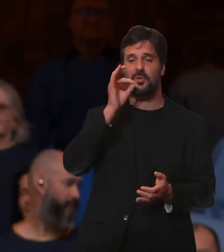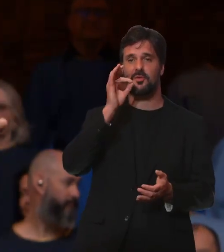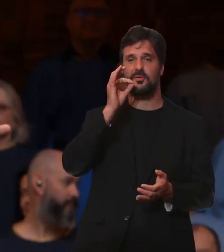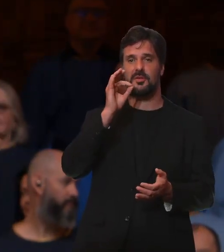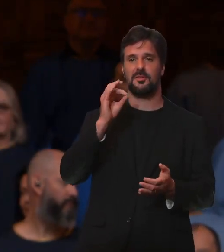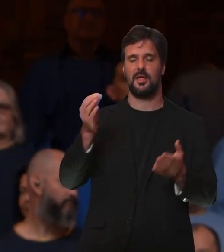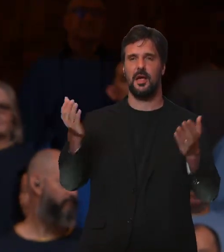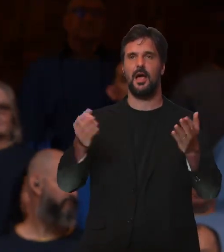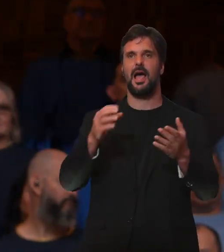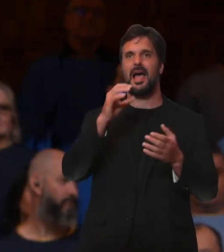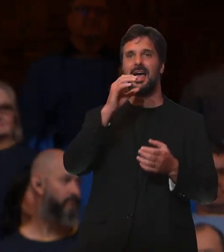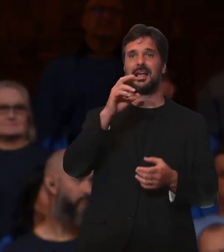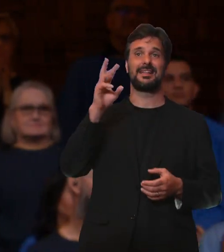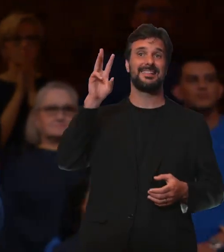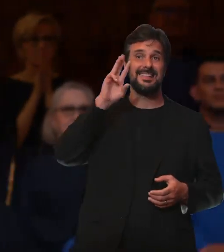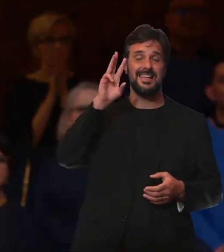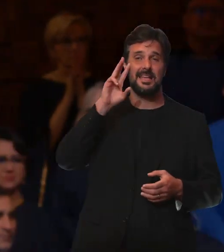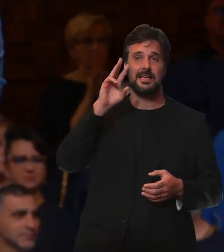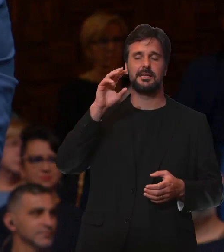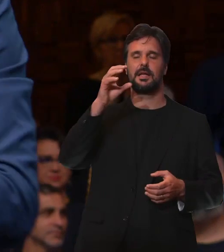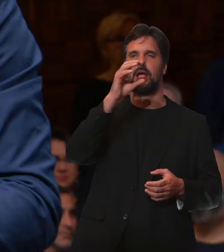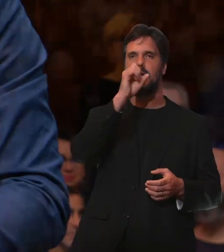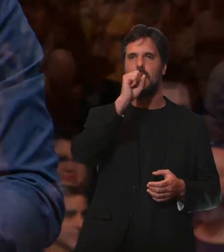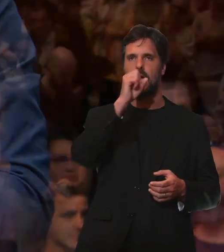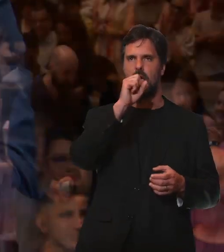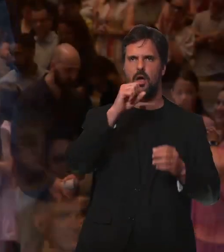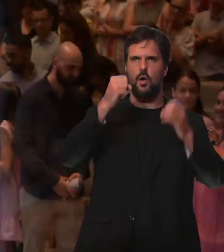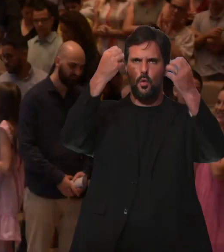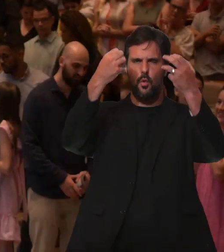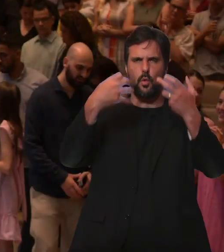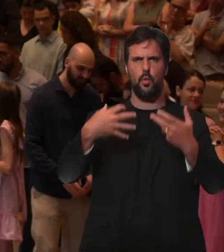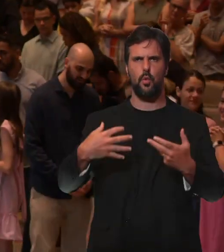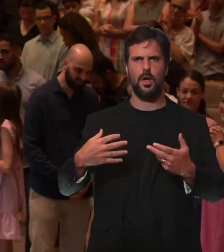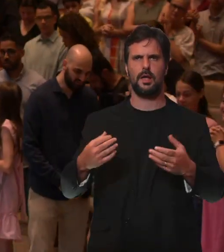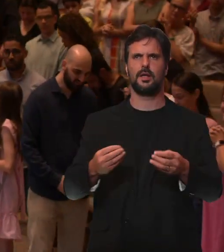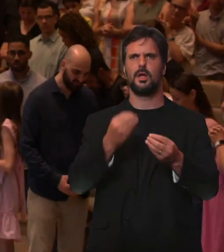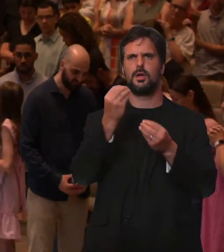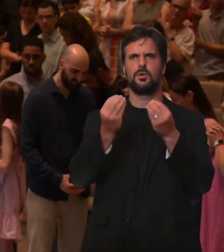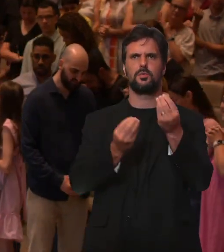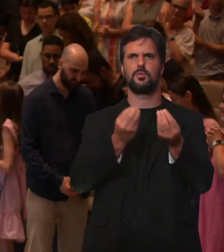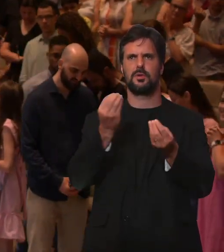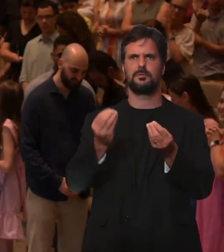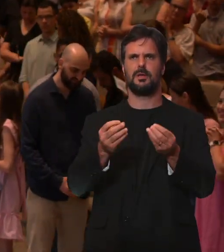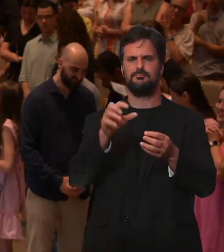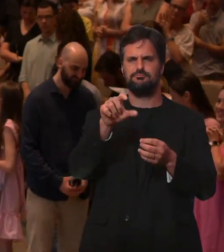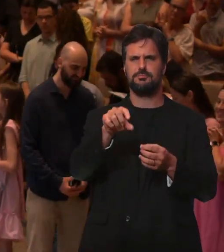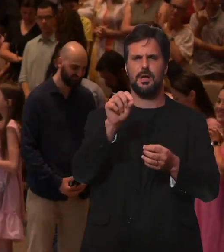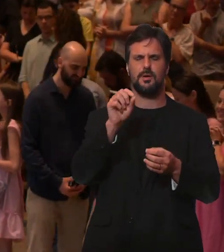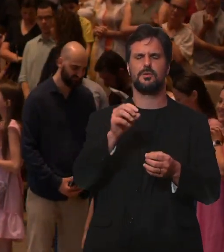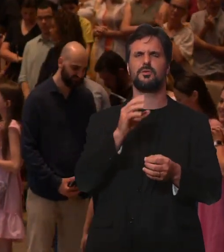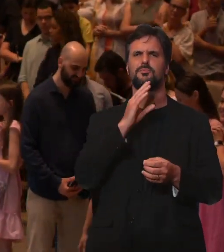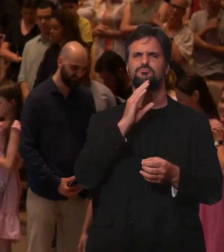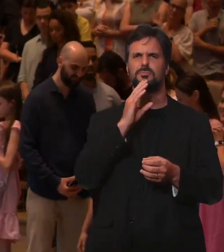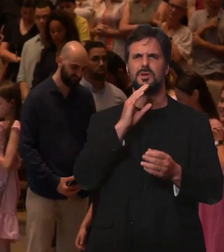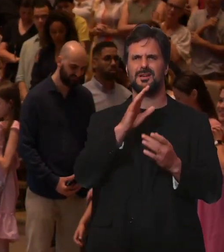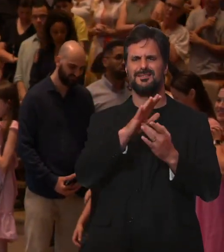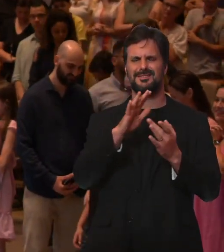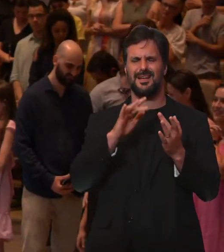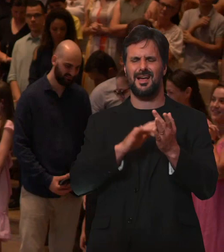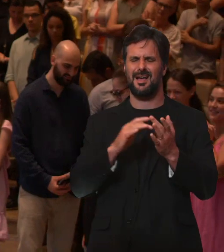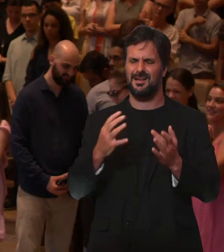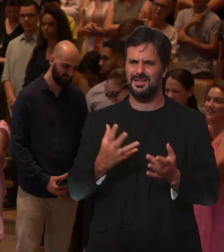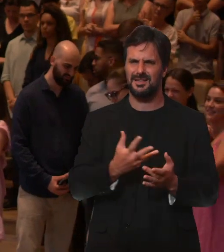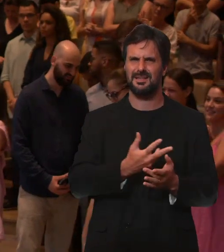Terça e sábado. A gente quer explicar para você que está chegando na igreja, que tomou outra decisão hoje, quais são os